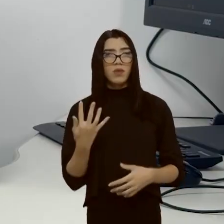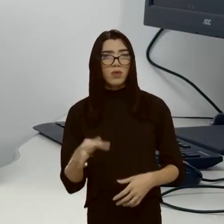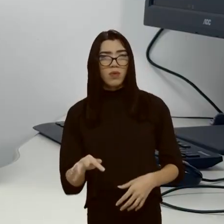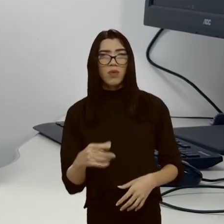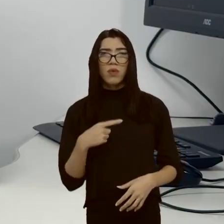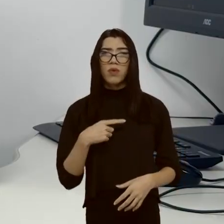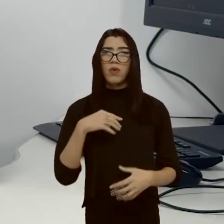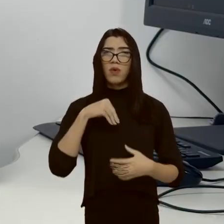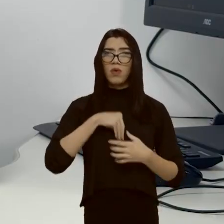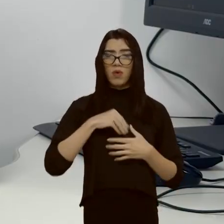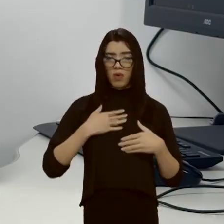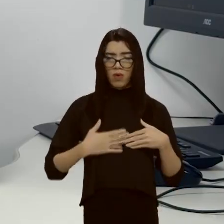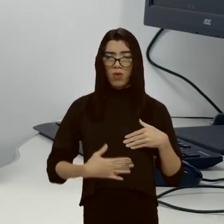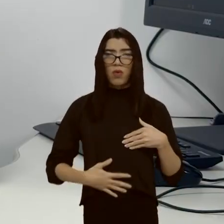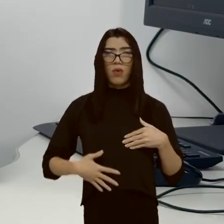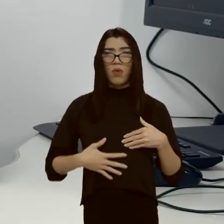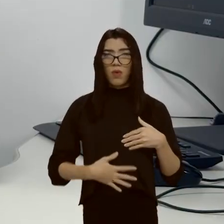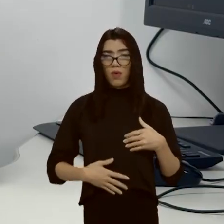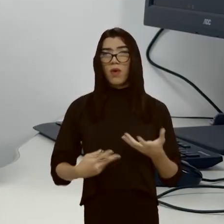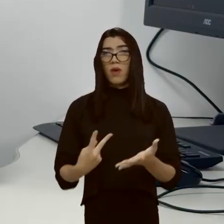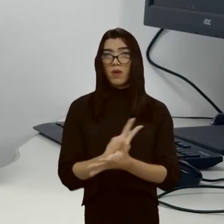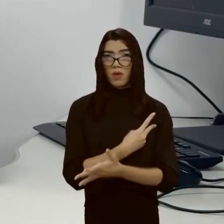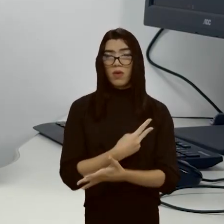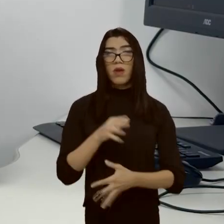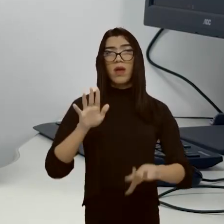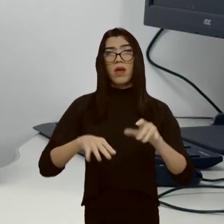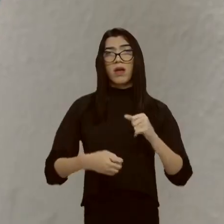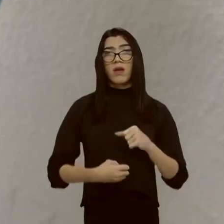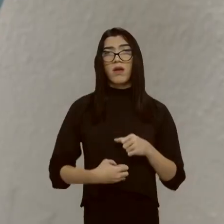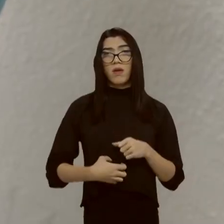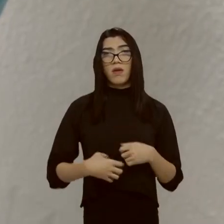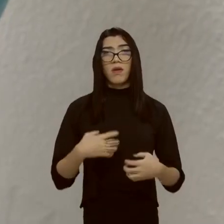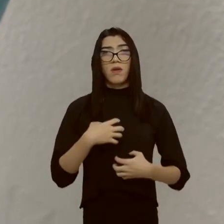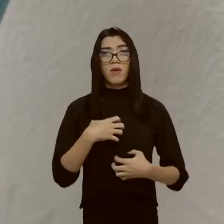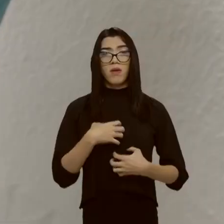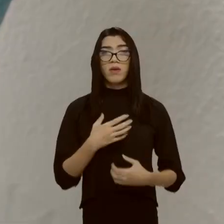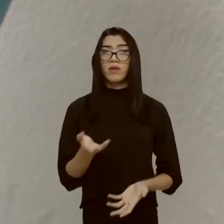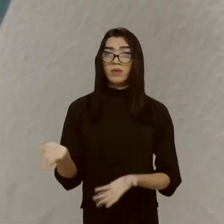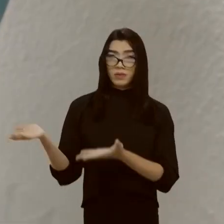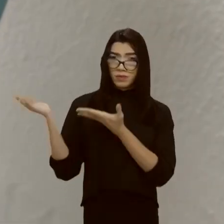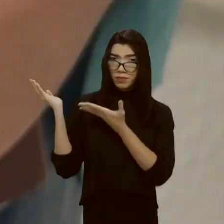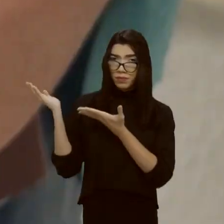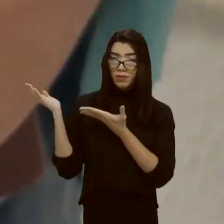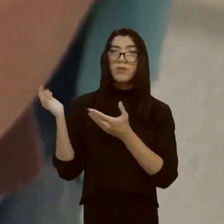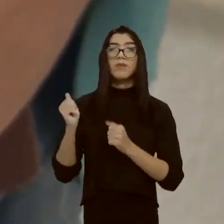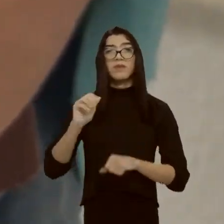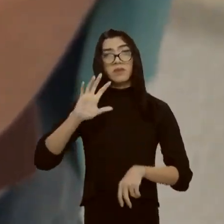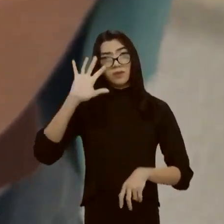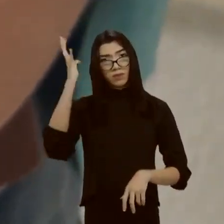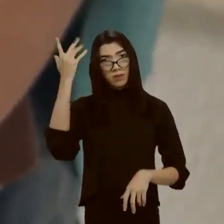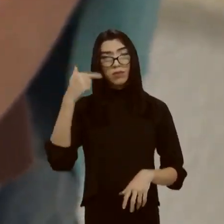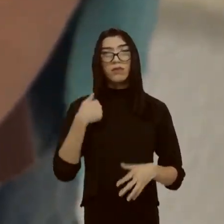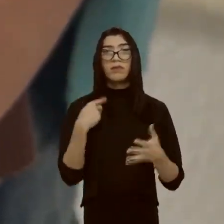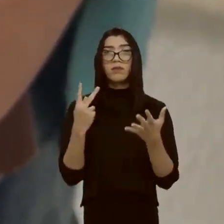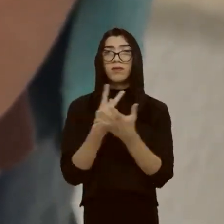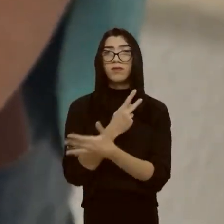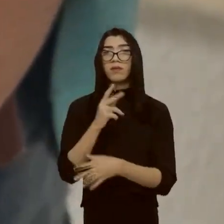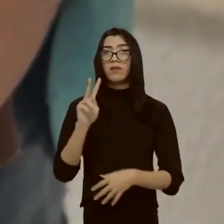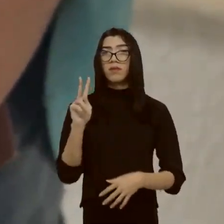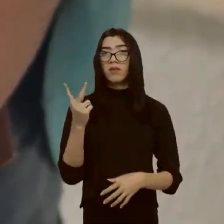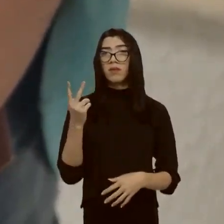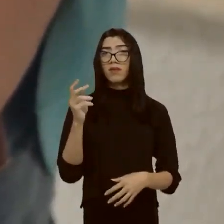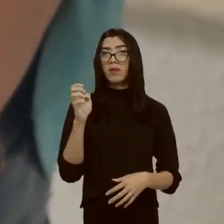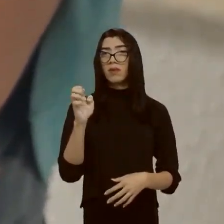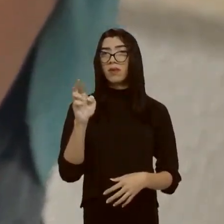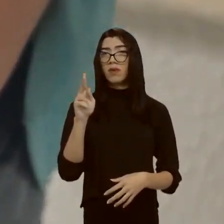da cavidade abdominal, mas a maioria das vezes essa gordurinha pré-peritoneal. A anormalidade no corpo provocada pela hérnia costuma